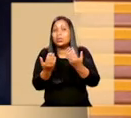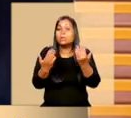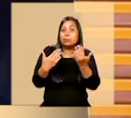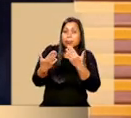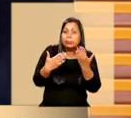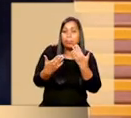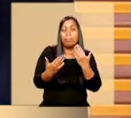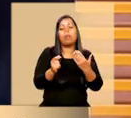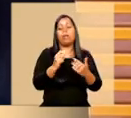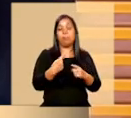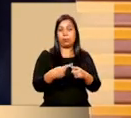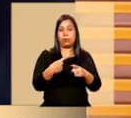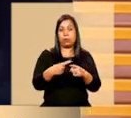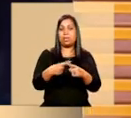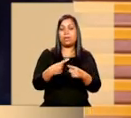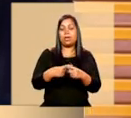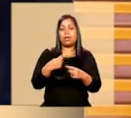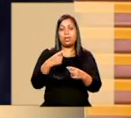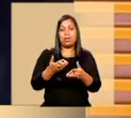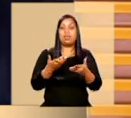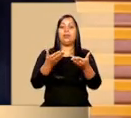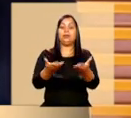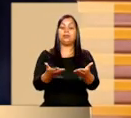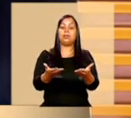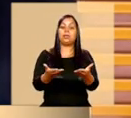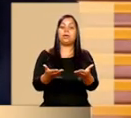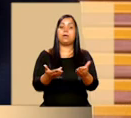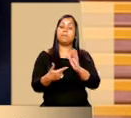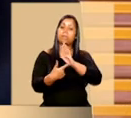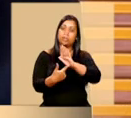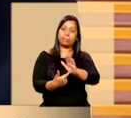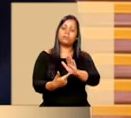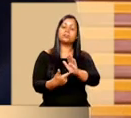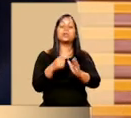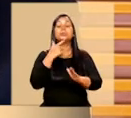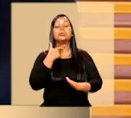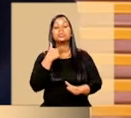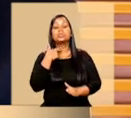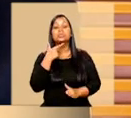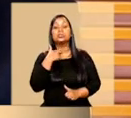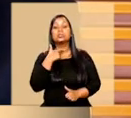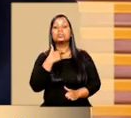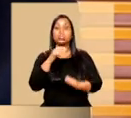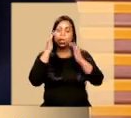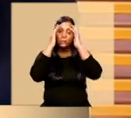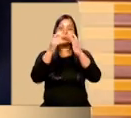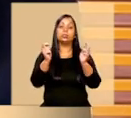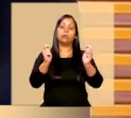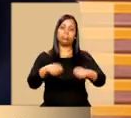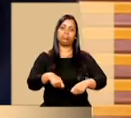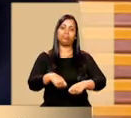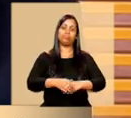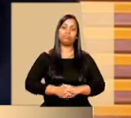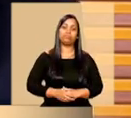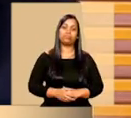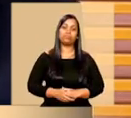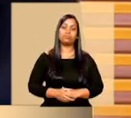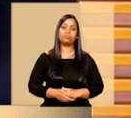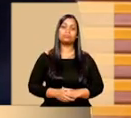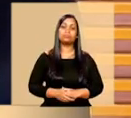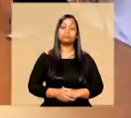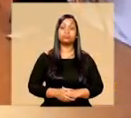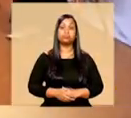com seus familiares, né? Para passar essa ideia para eles, manifestar seu desejo que ele vai ser respeitado após a